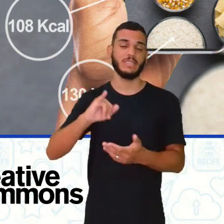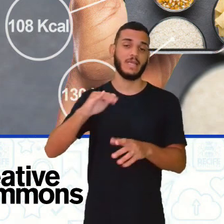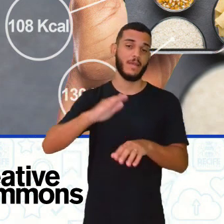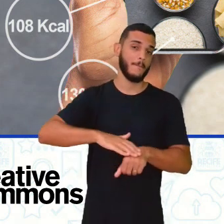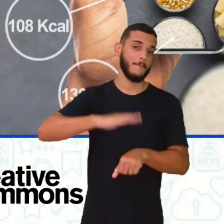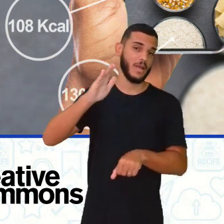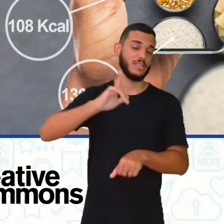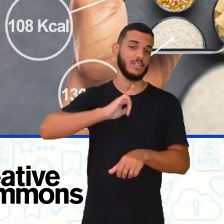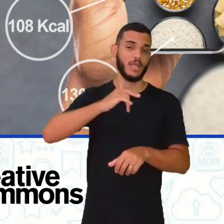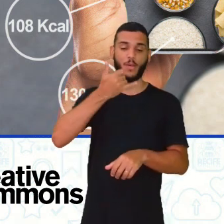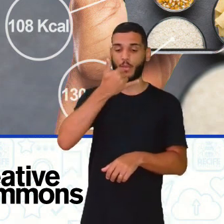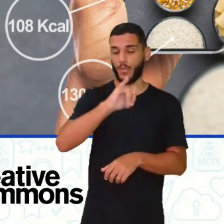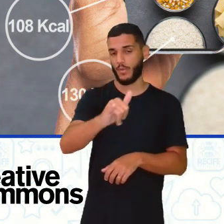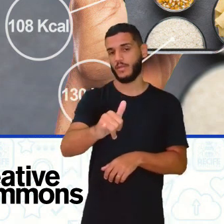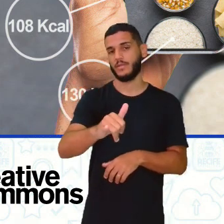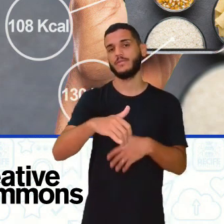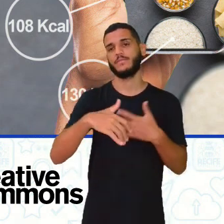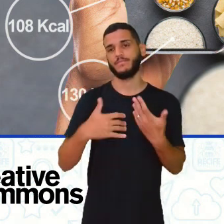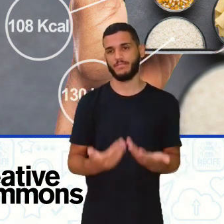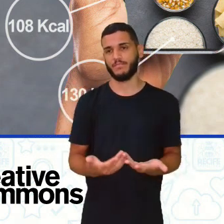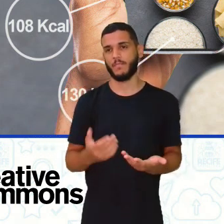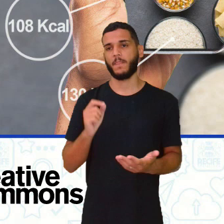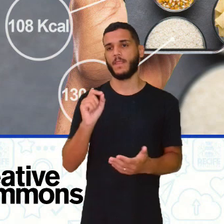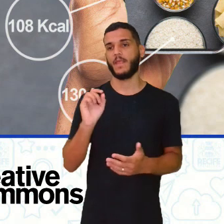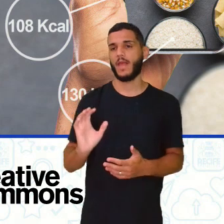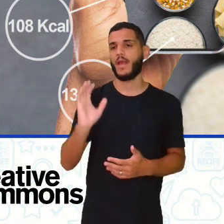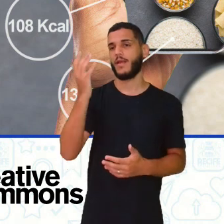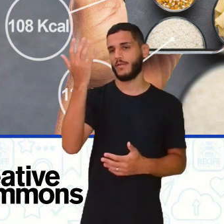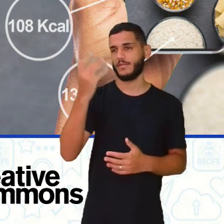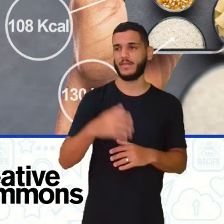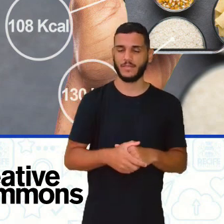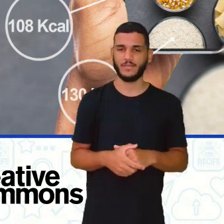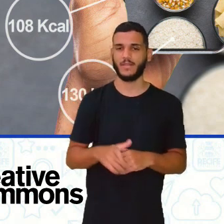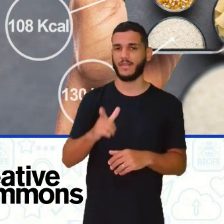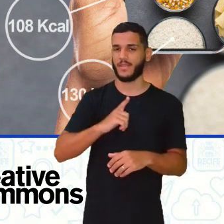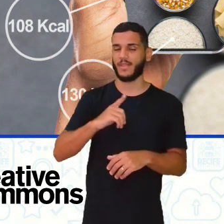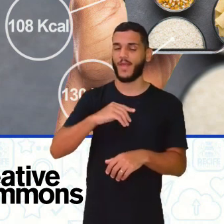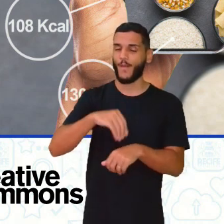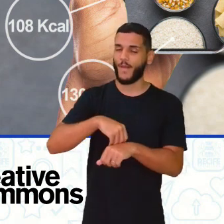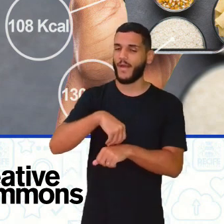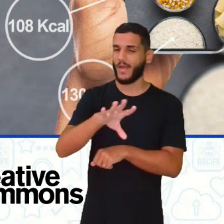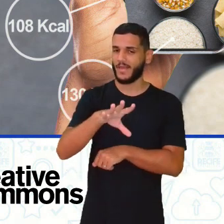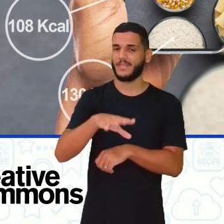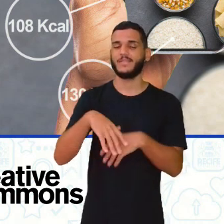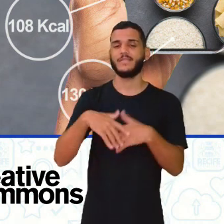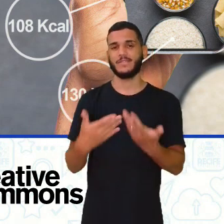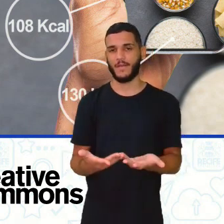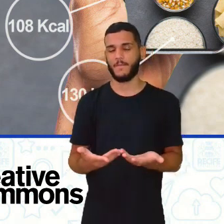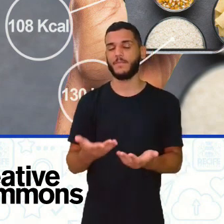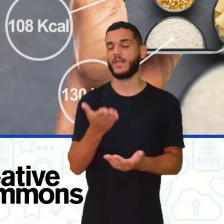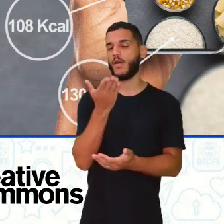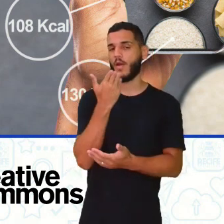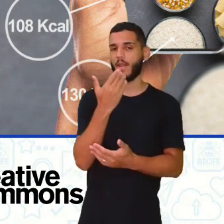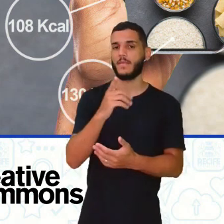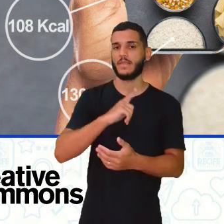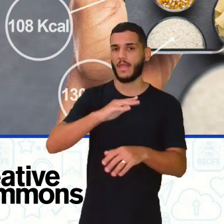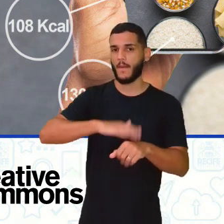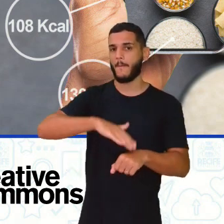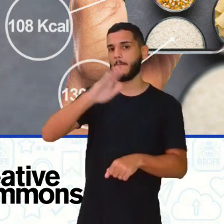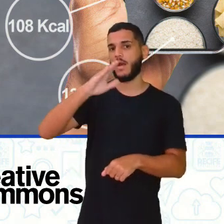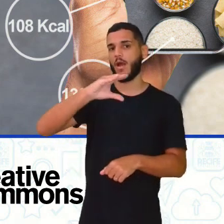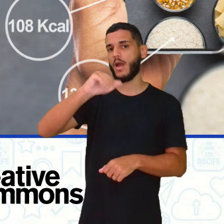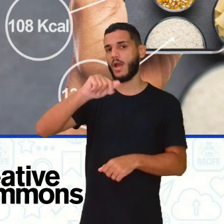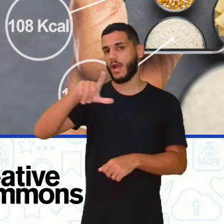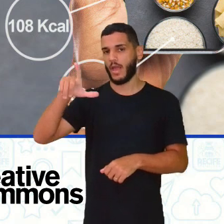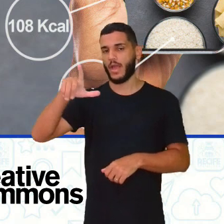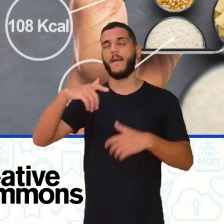mais gera energia. E o que é que acontece, pessoal? Vou deixar aqui um recadinho, ó. Um alimento muito calórico requer da